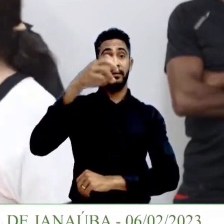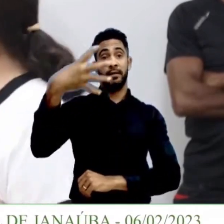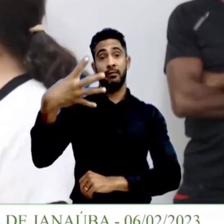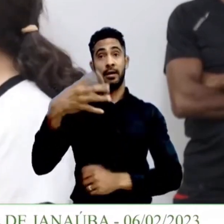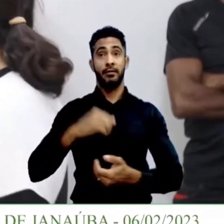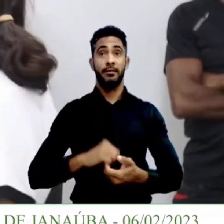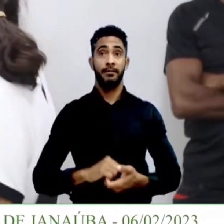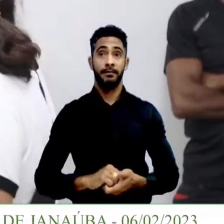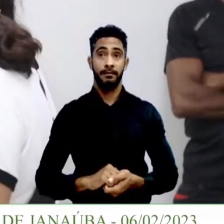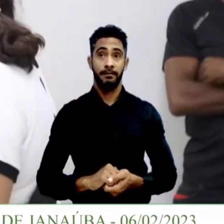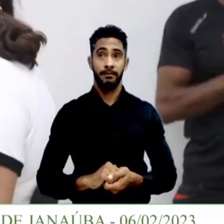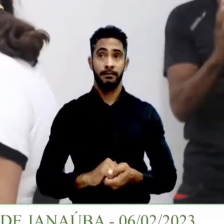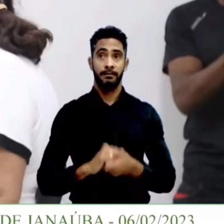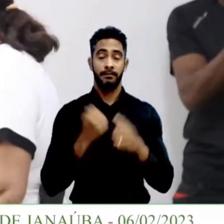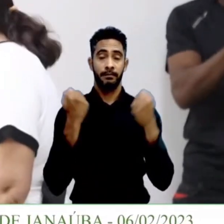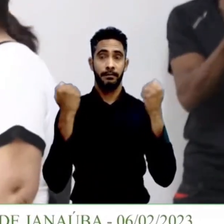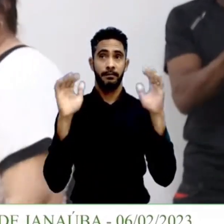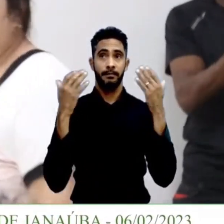bem-vindo.